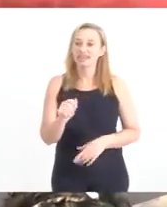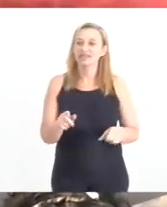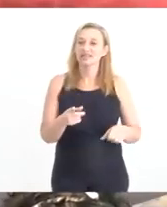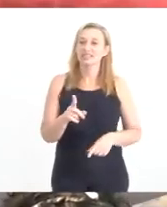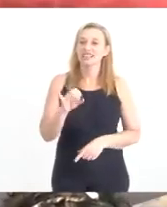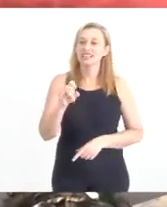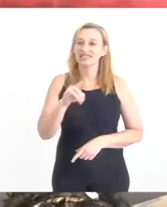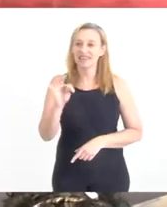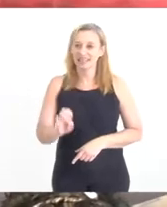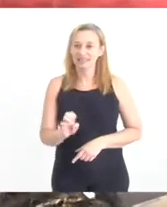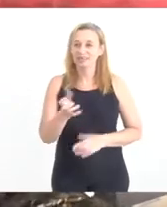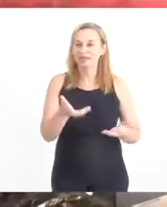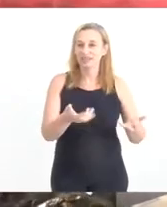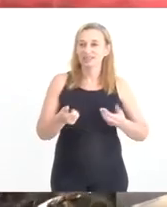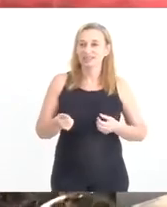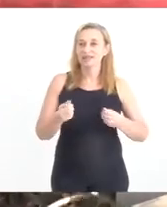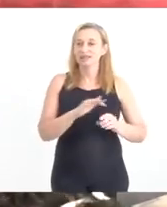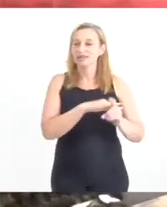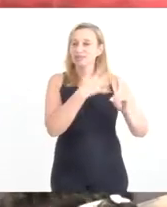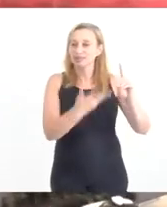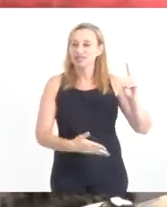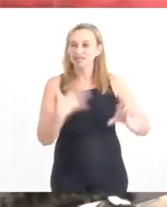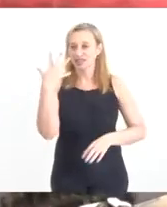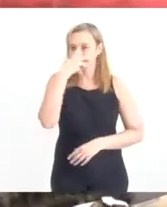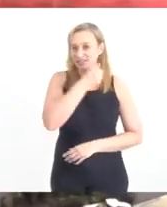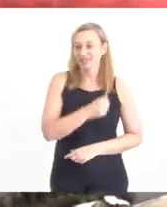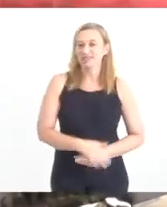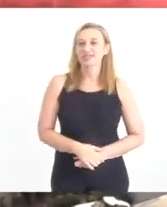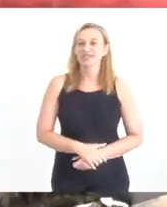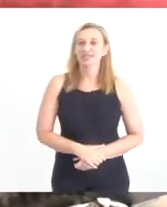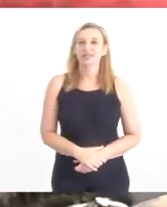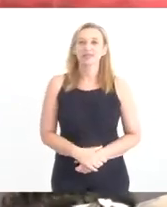nossa querida Elizete para receber essa linda homenagem